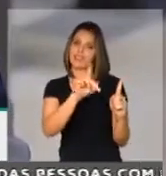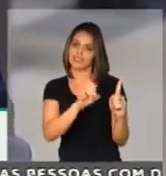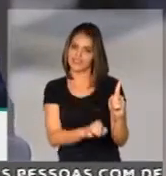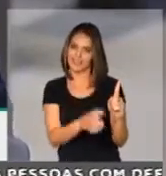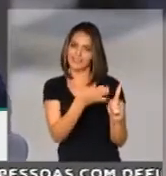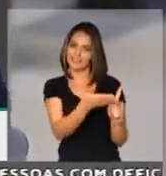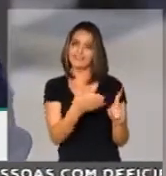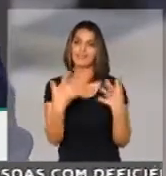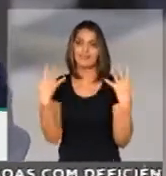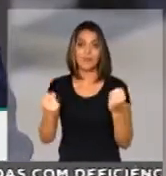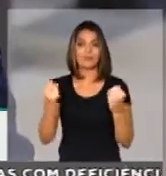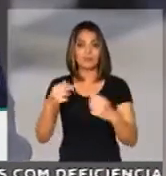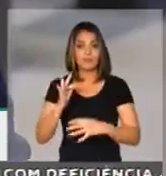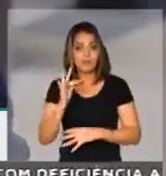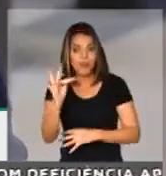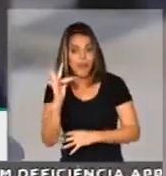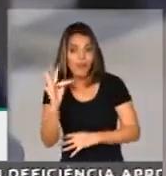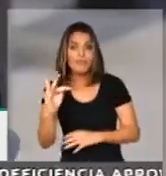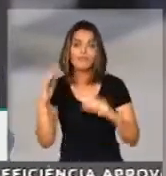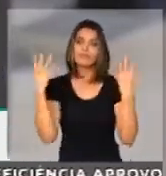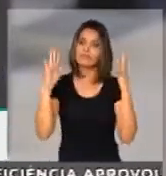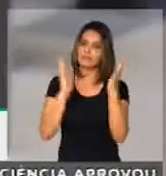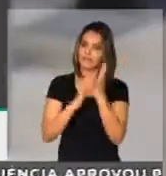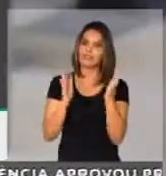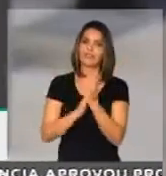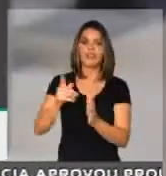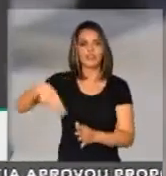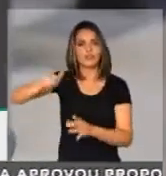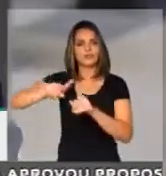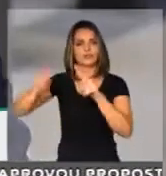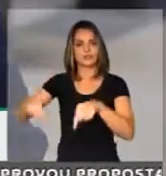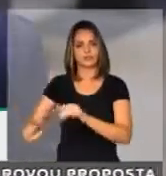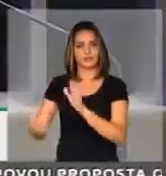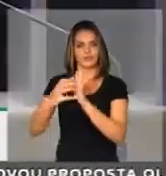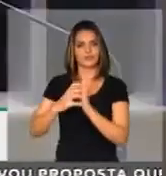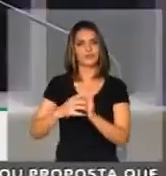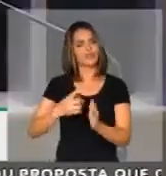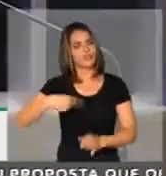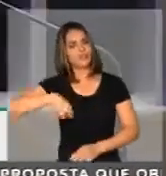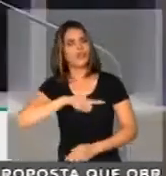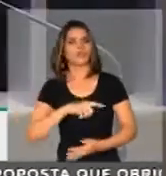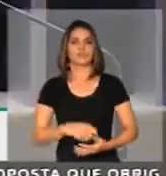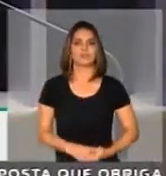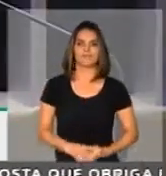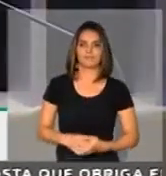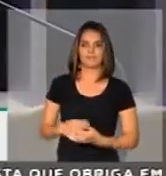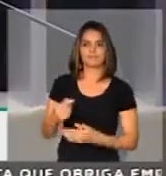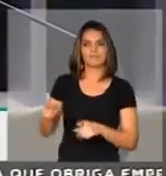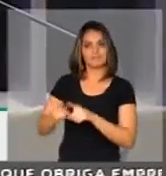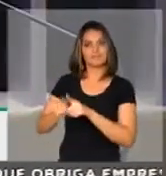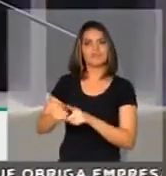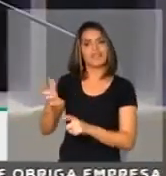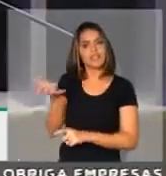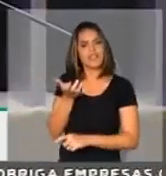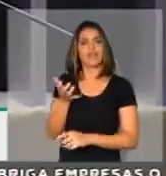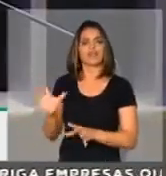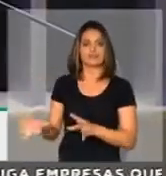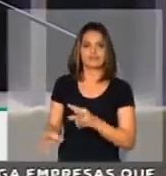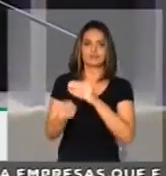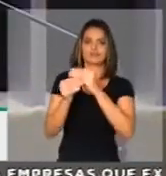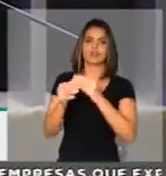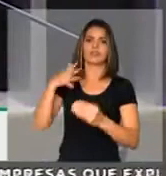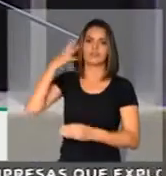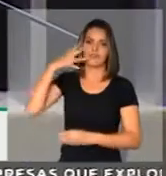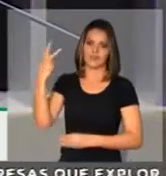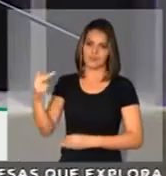vitória deles e do Congresso Nacional. Parabéns, deputado. Muito obrigado, deputado Edmilson Rodrigues. Faço questão também de incorporar o vosso à parte